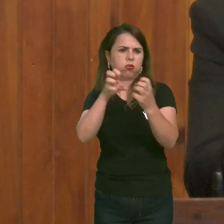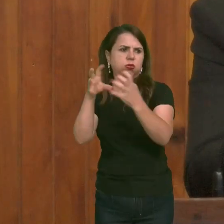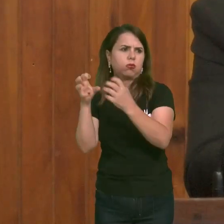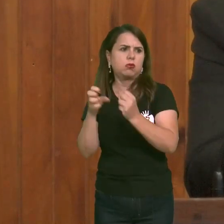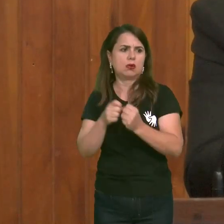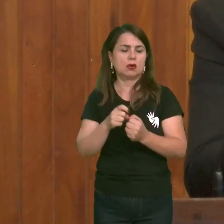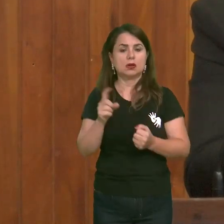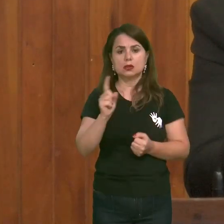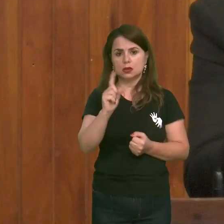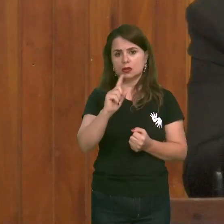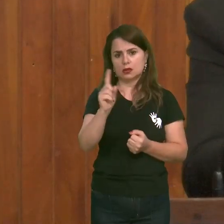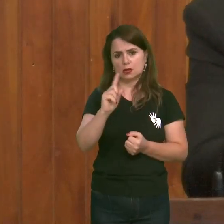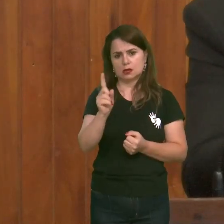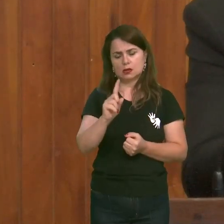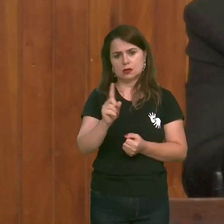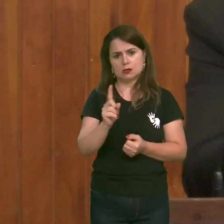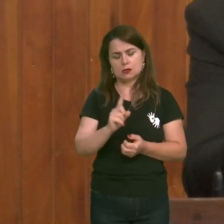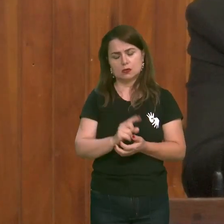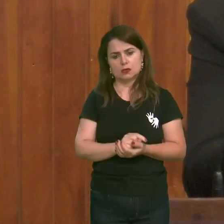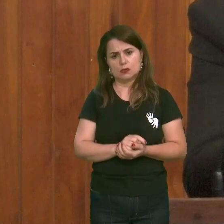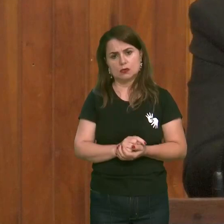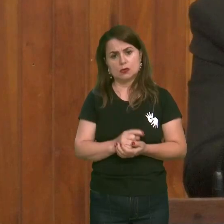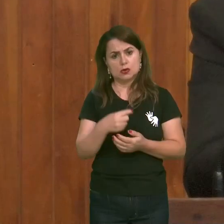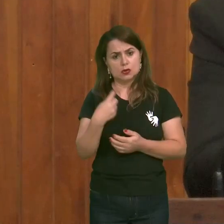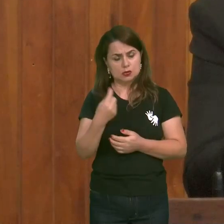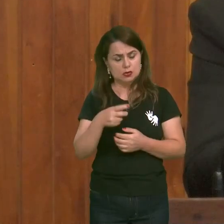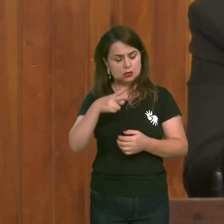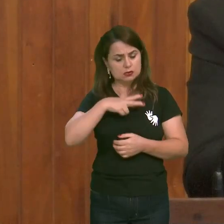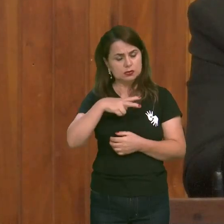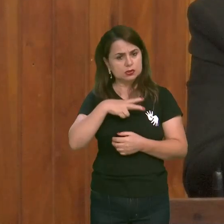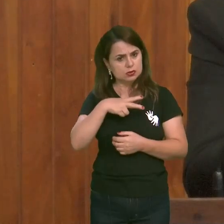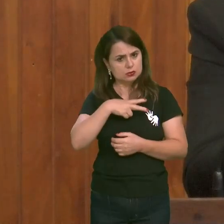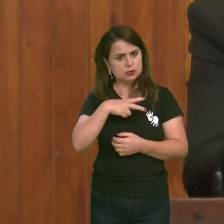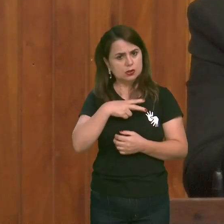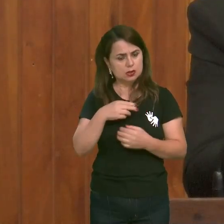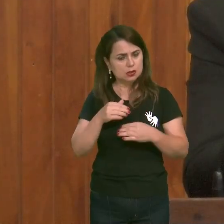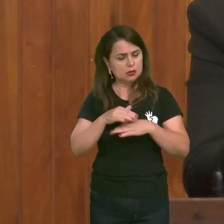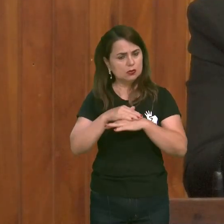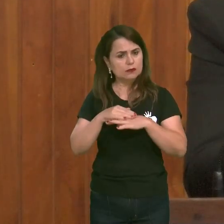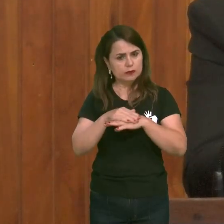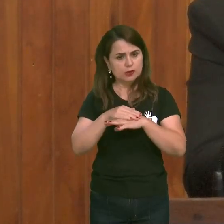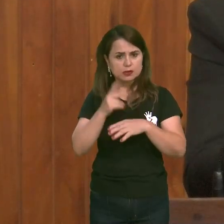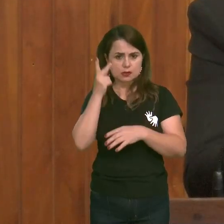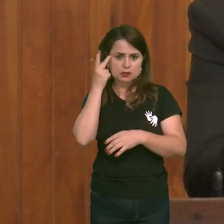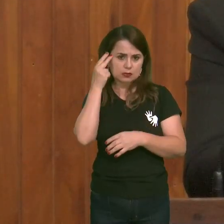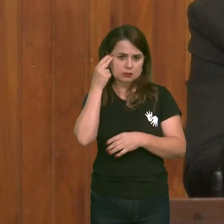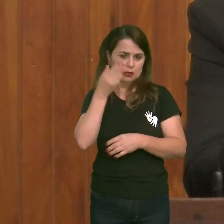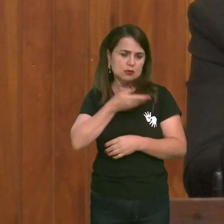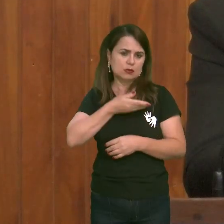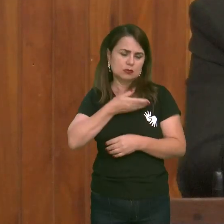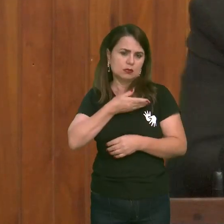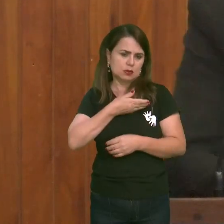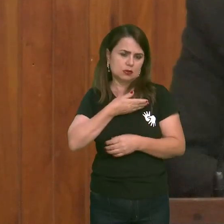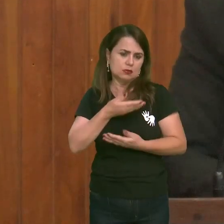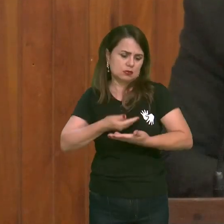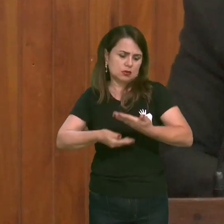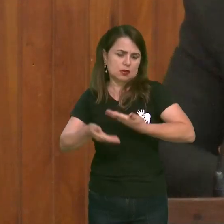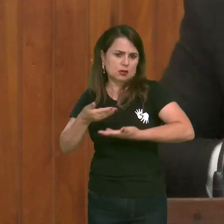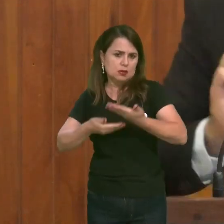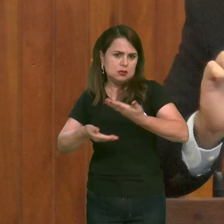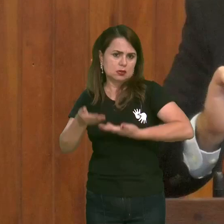não muito se enganam conversamos muito em bastidor Então tem muito a evoluir ainda